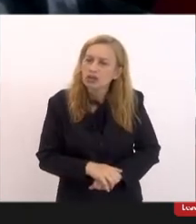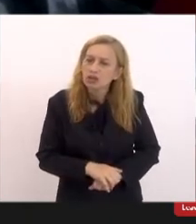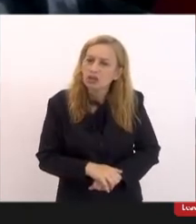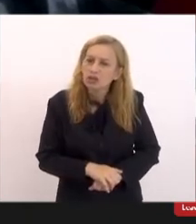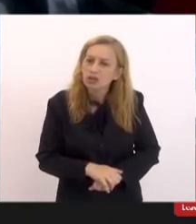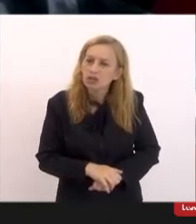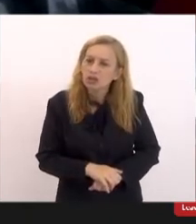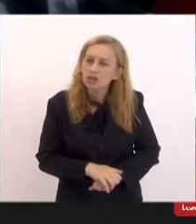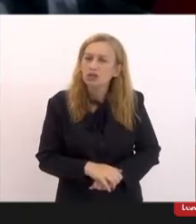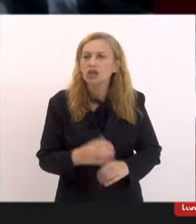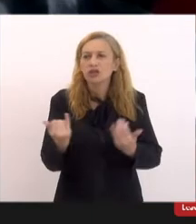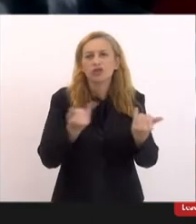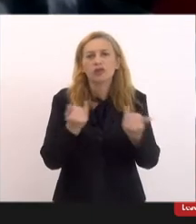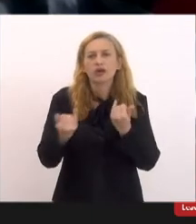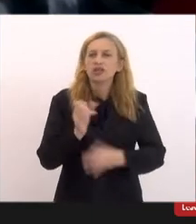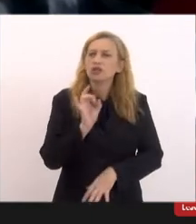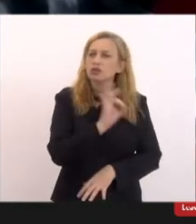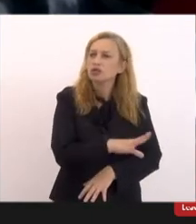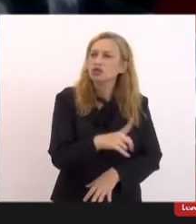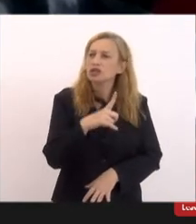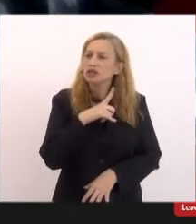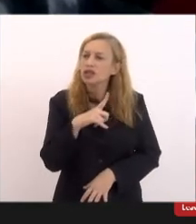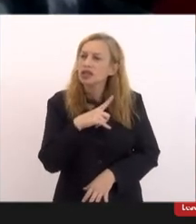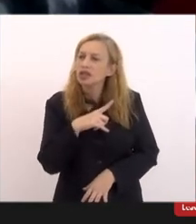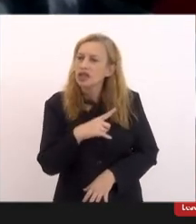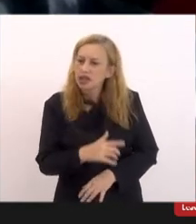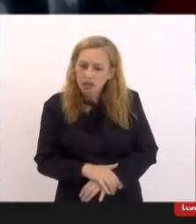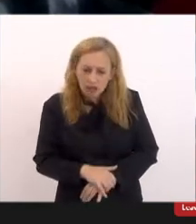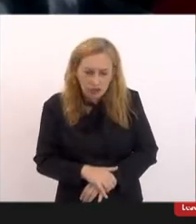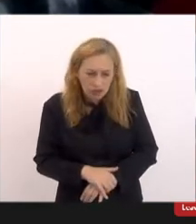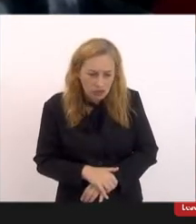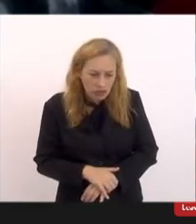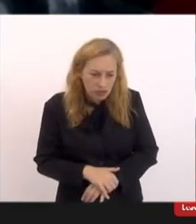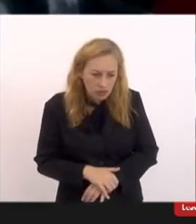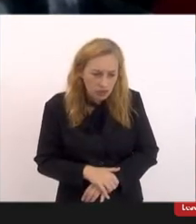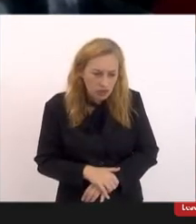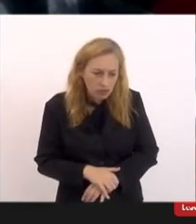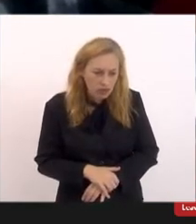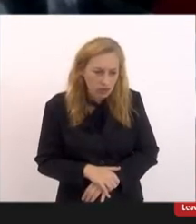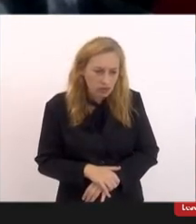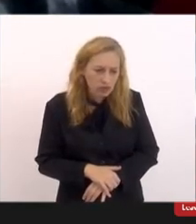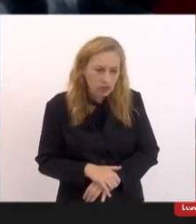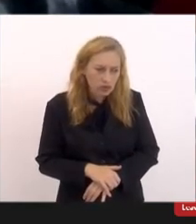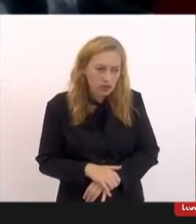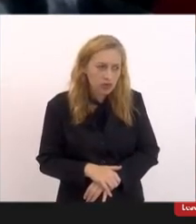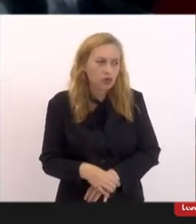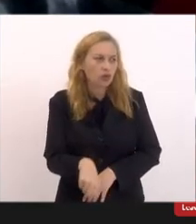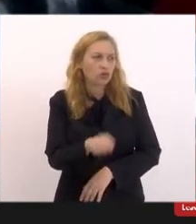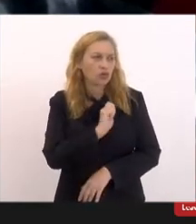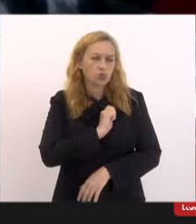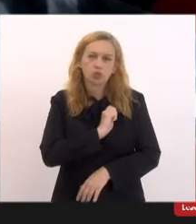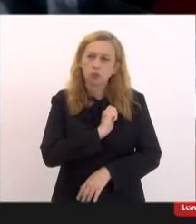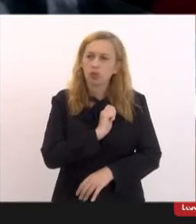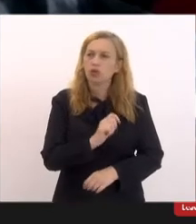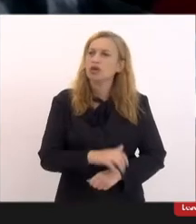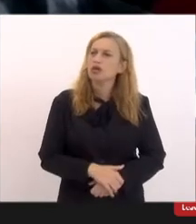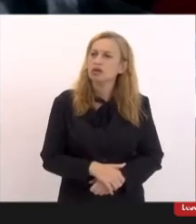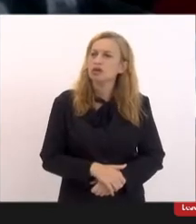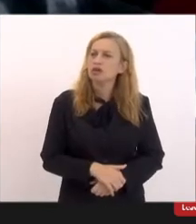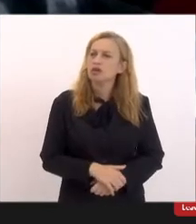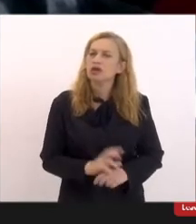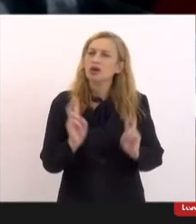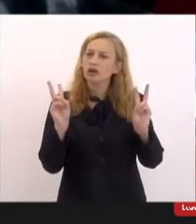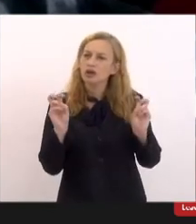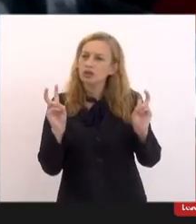a última informação que a gente teve, né, é que esbarrava no regime de recuperação fiscal. Por se